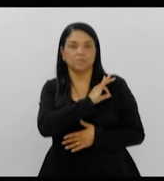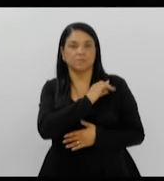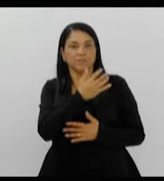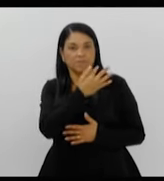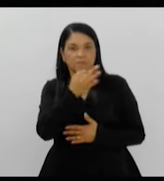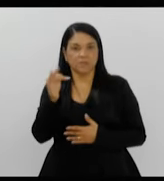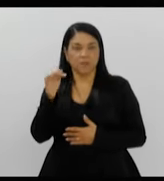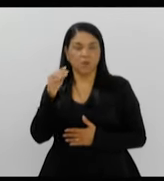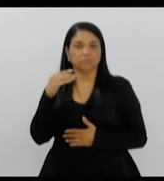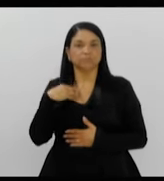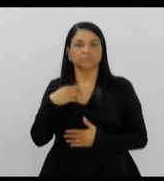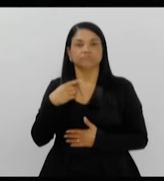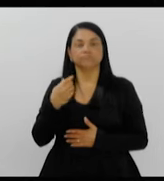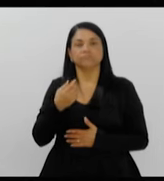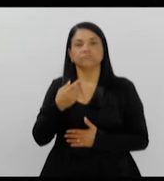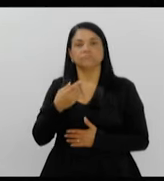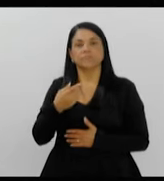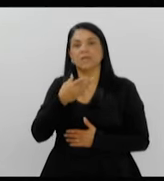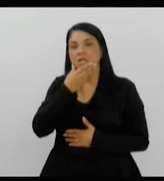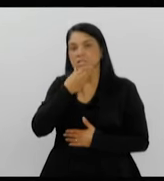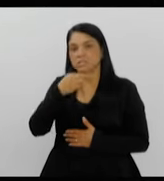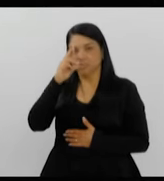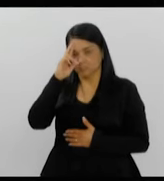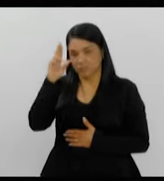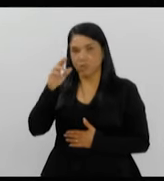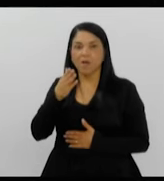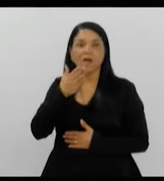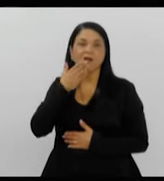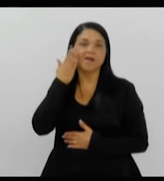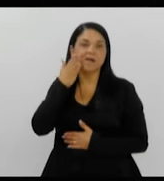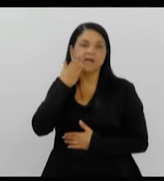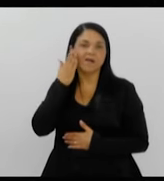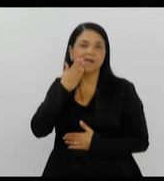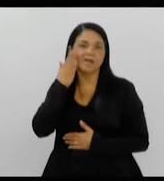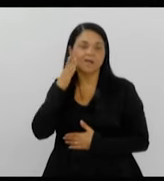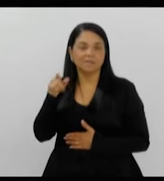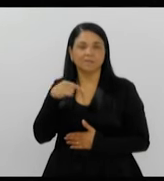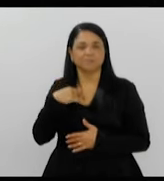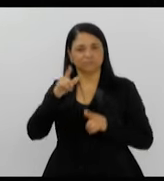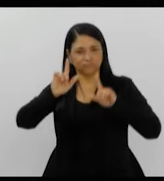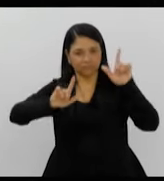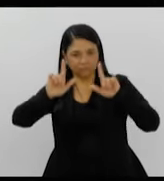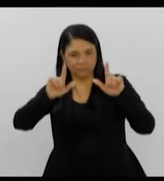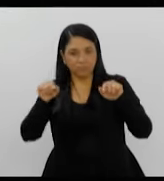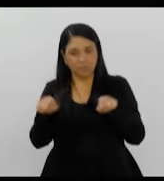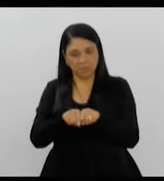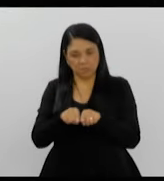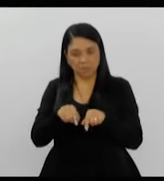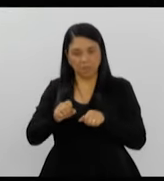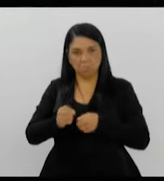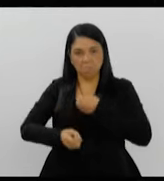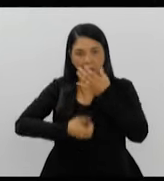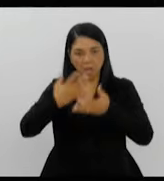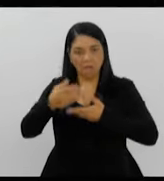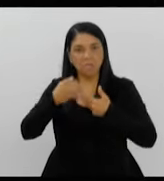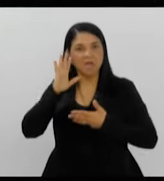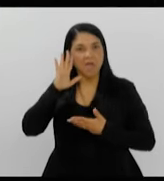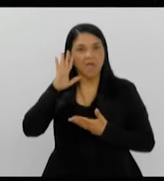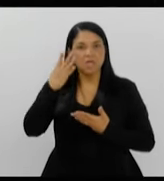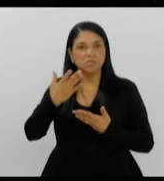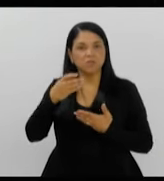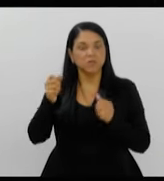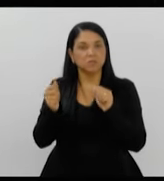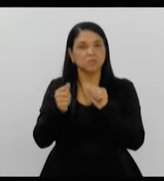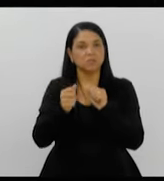o vejo nas televisões e vejo aqui alguns repercutirem dizer que vai resolver como